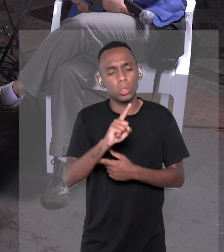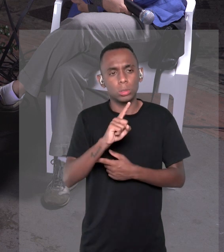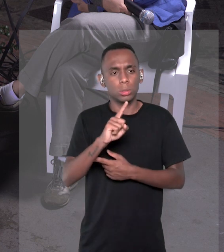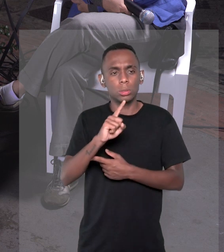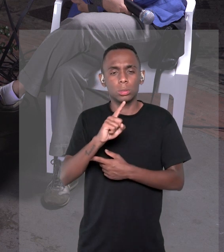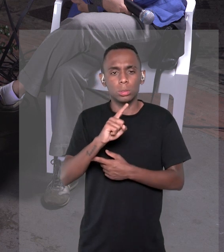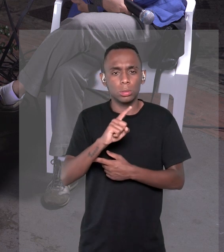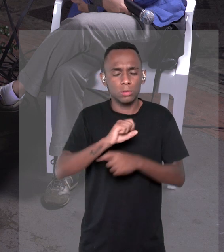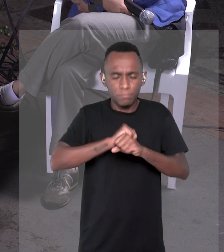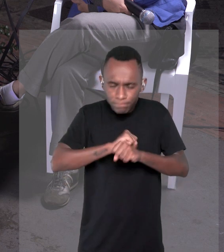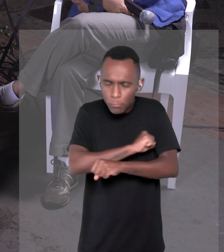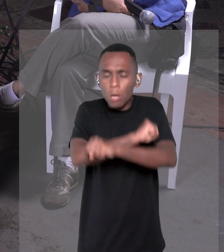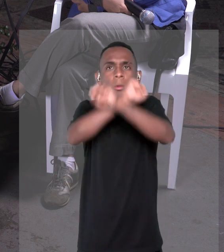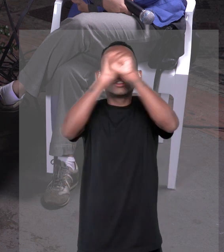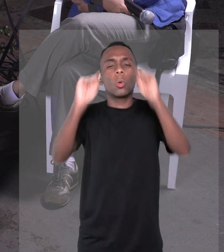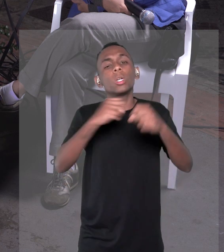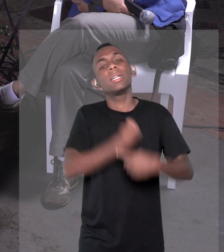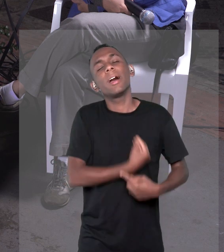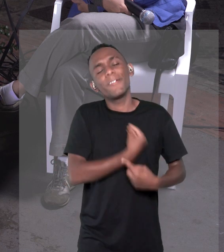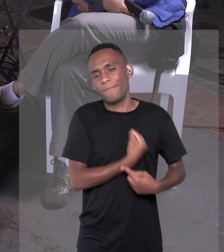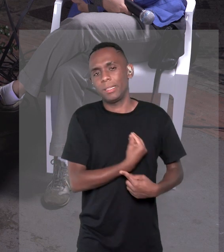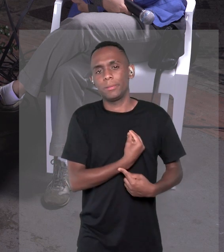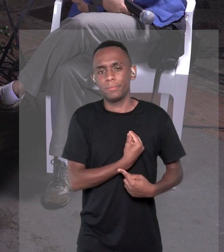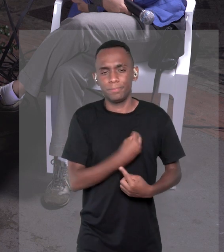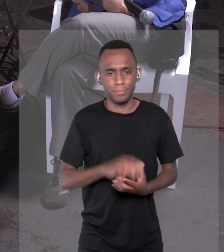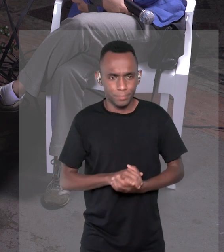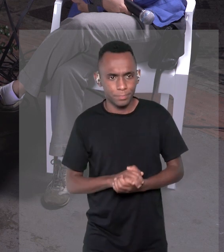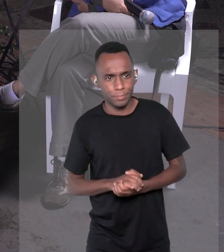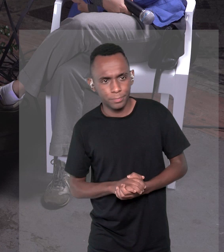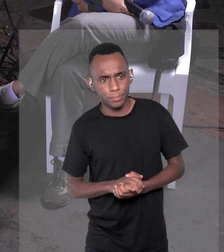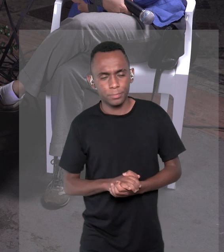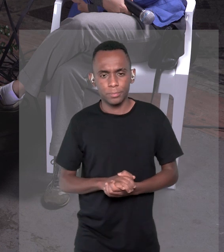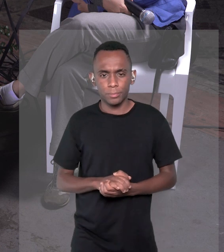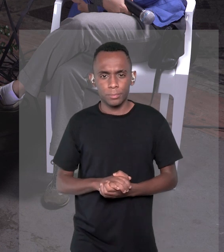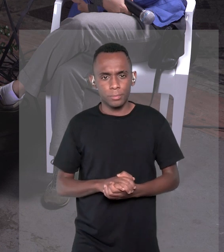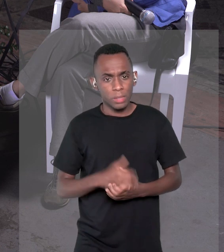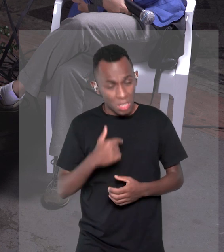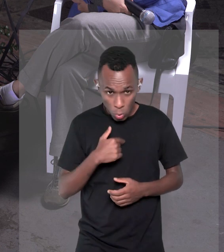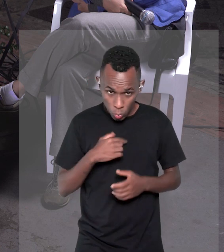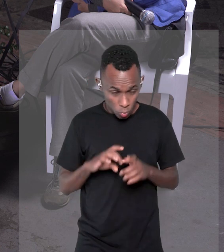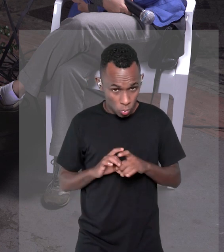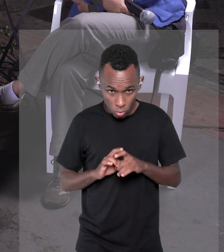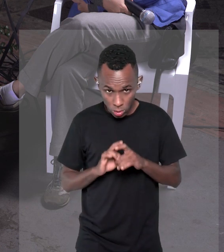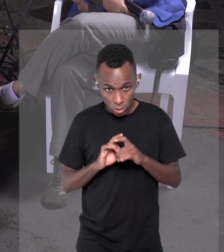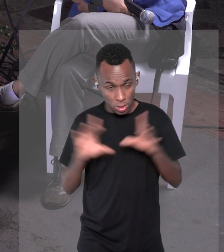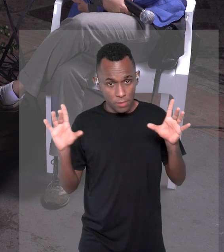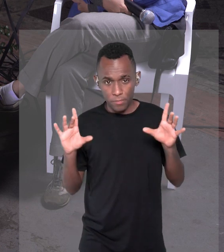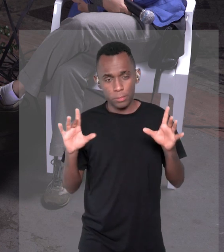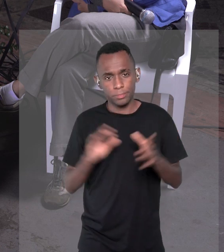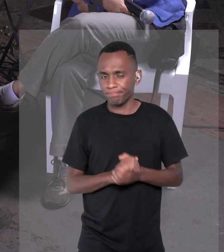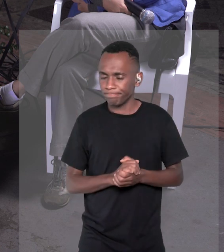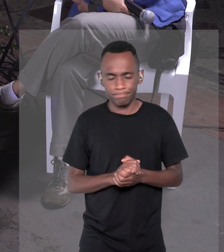dizia isso. E terminou passando uma mensagem para mim que eu tenho repetido